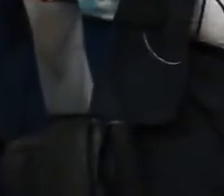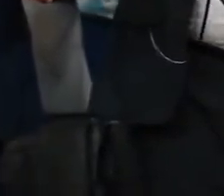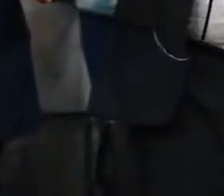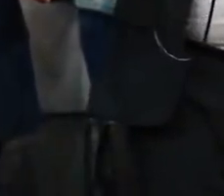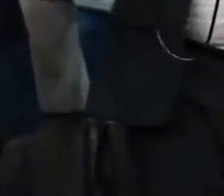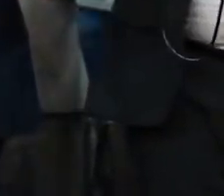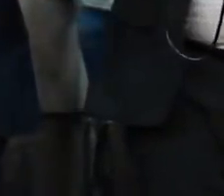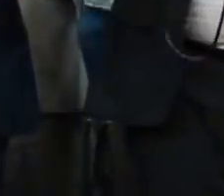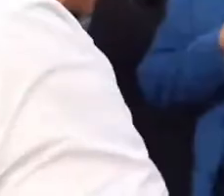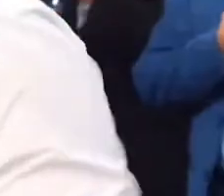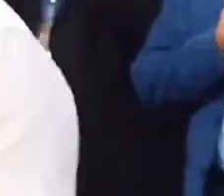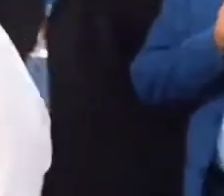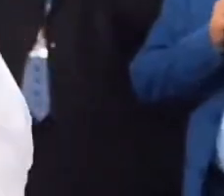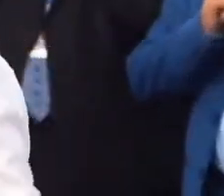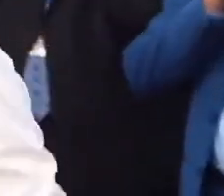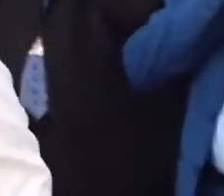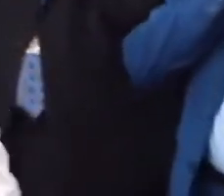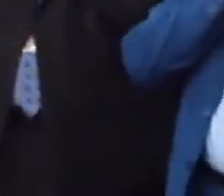venha